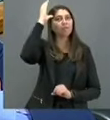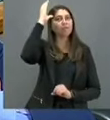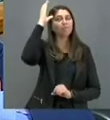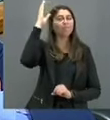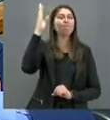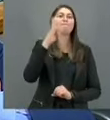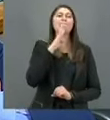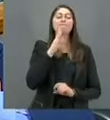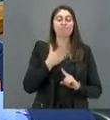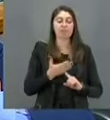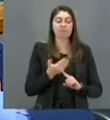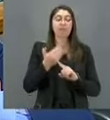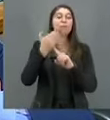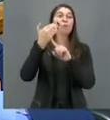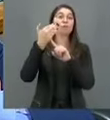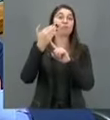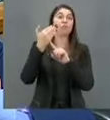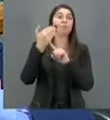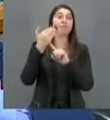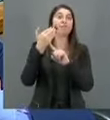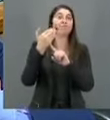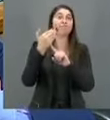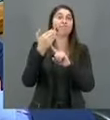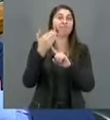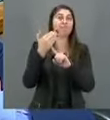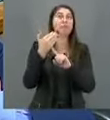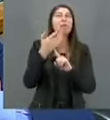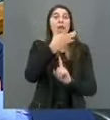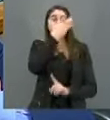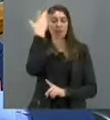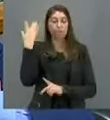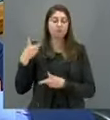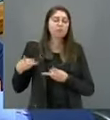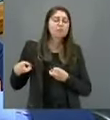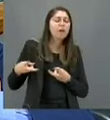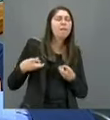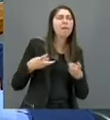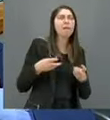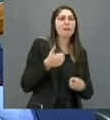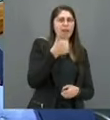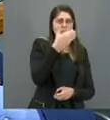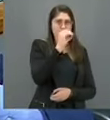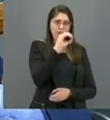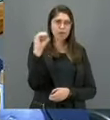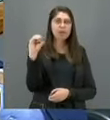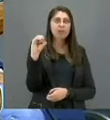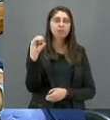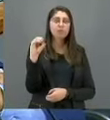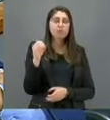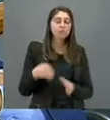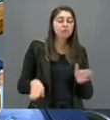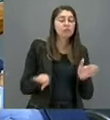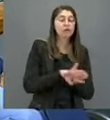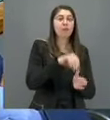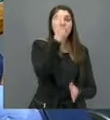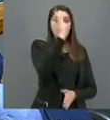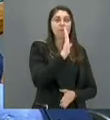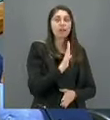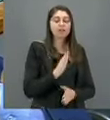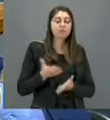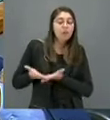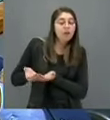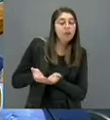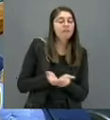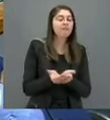tecnologia. O que trouxe os desbravadores aqui em 1500 foi a ciência, foi a navegação, foi